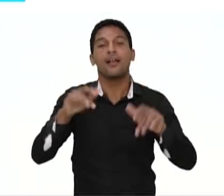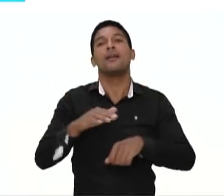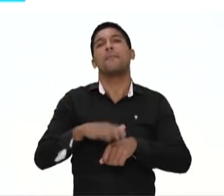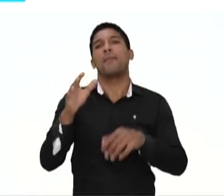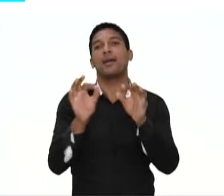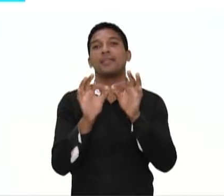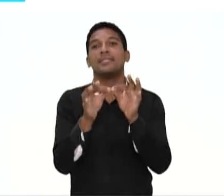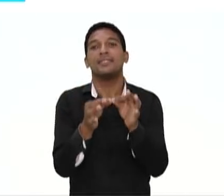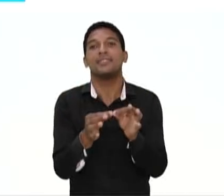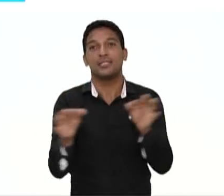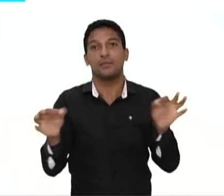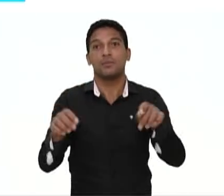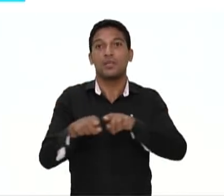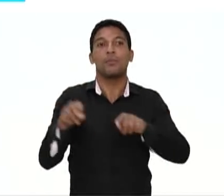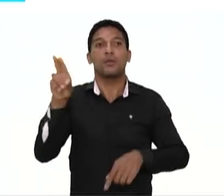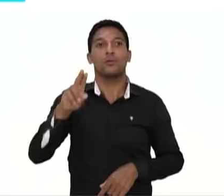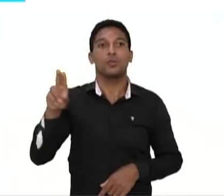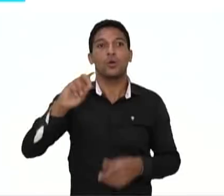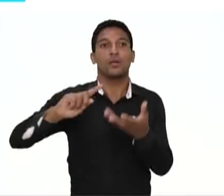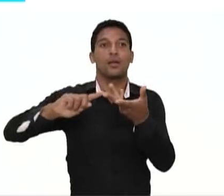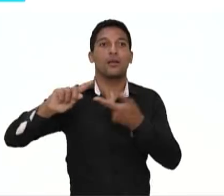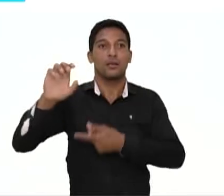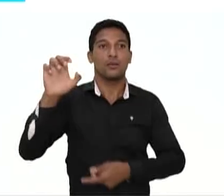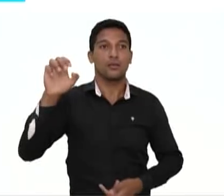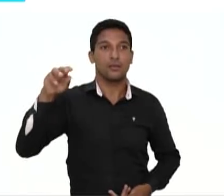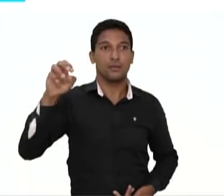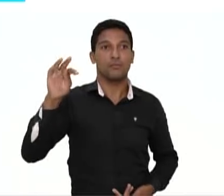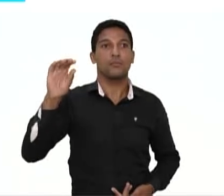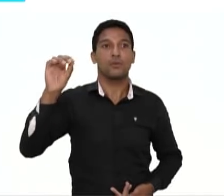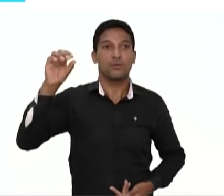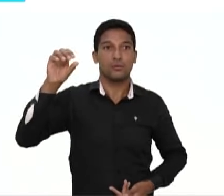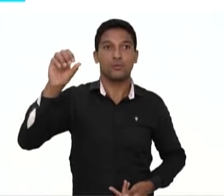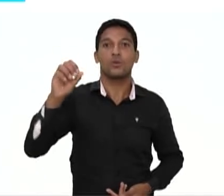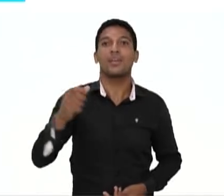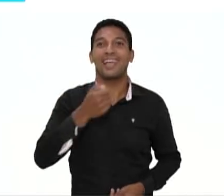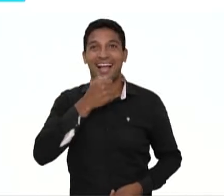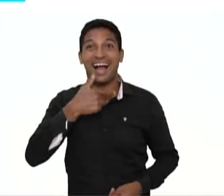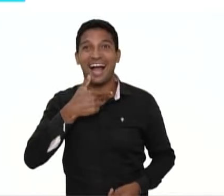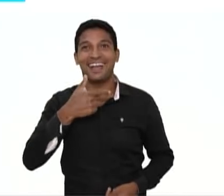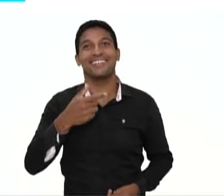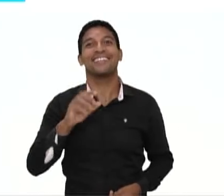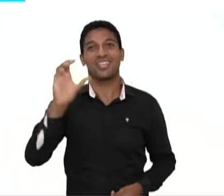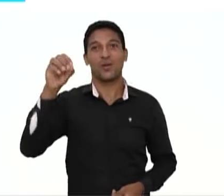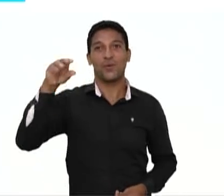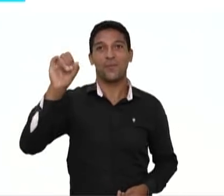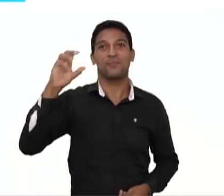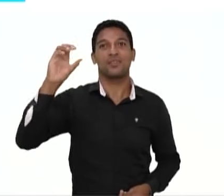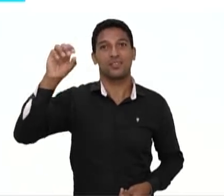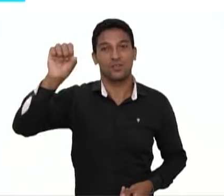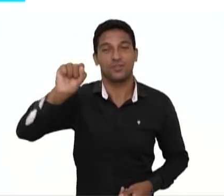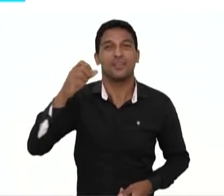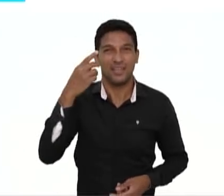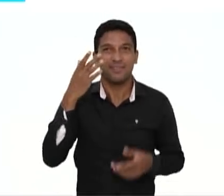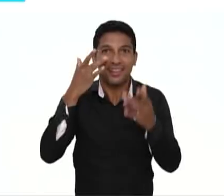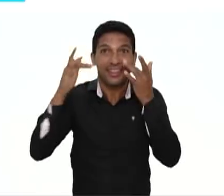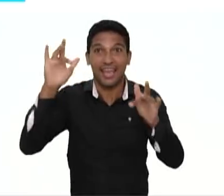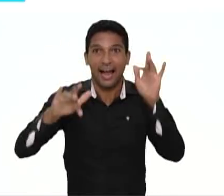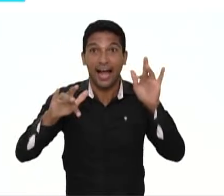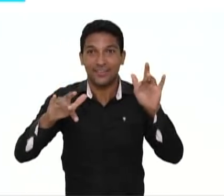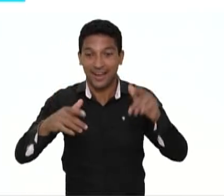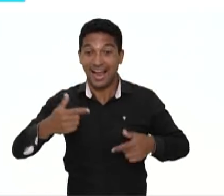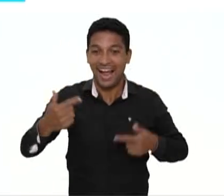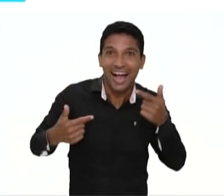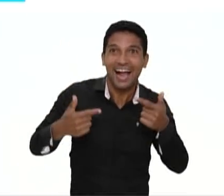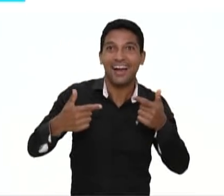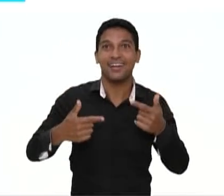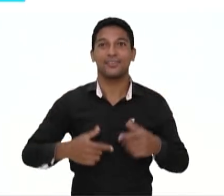letra C, né? Então, a gente viu que na Idade Média os autos eram mais sérios. No Renascimento, eles passam a trabalhar com uma